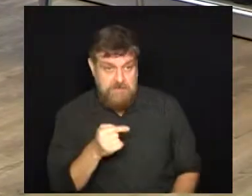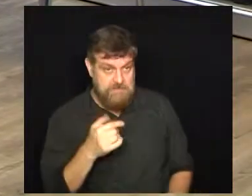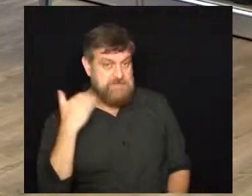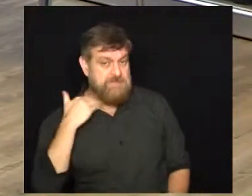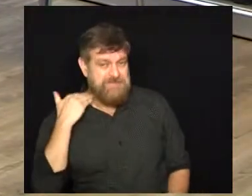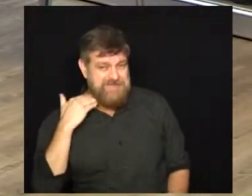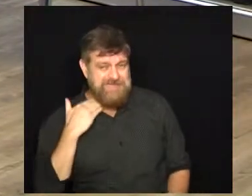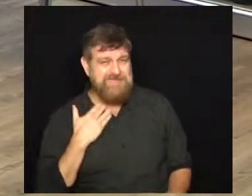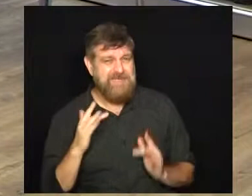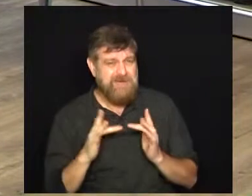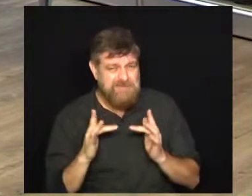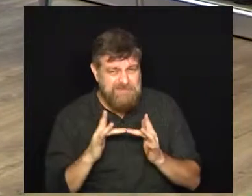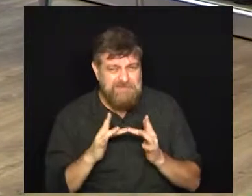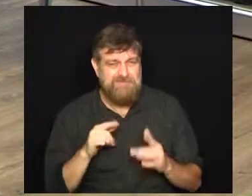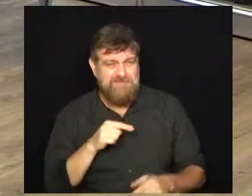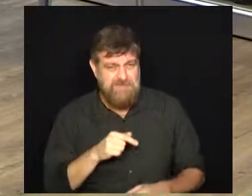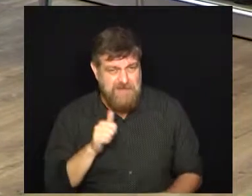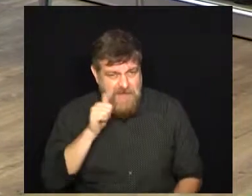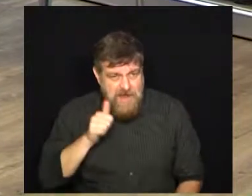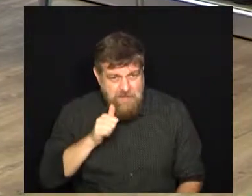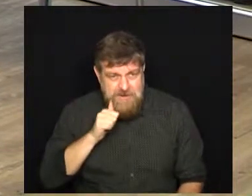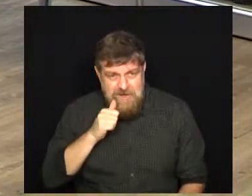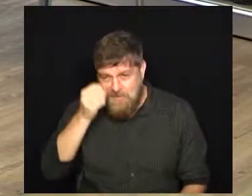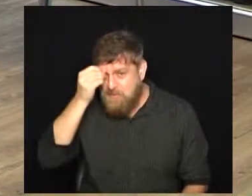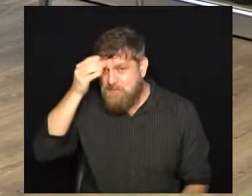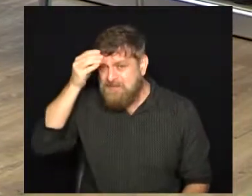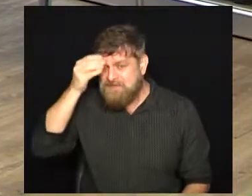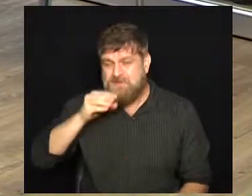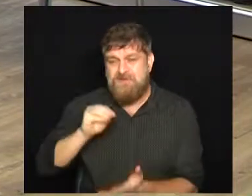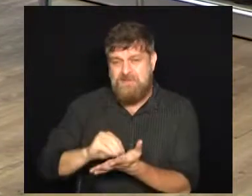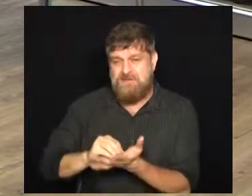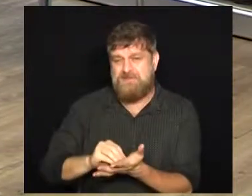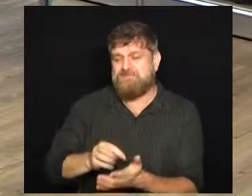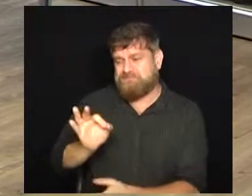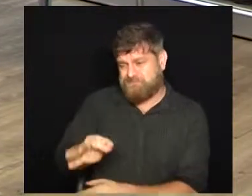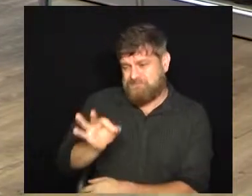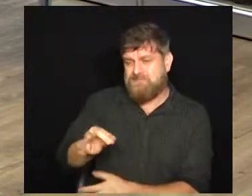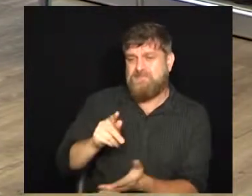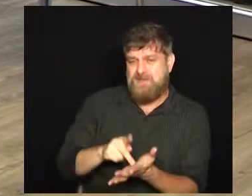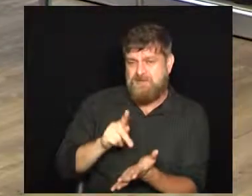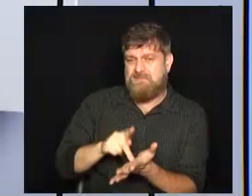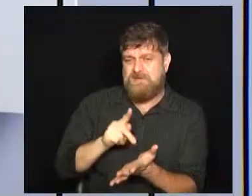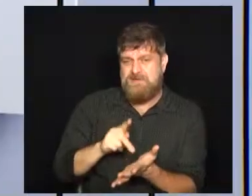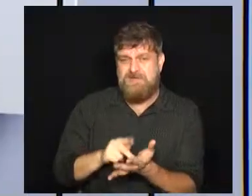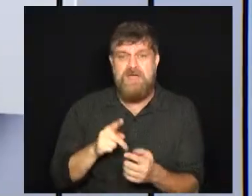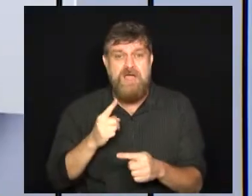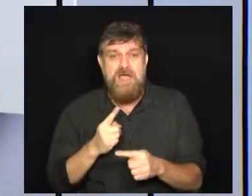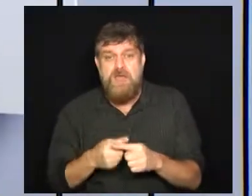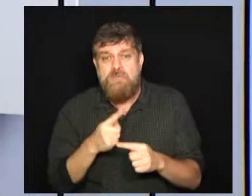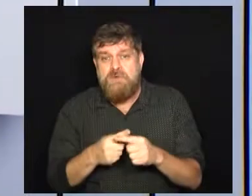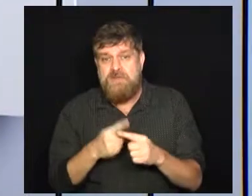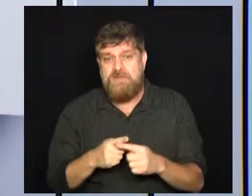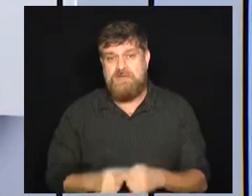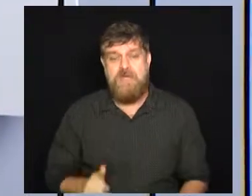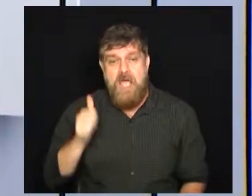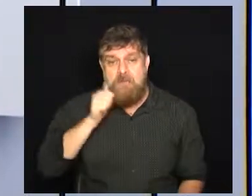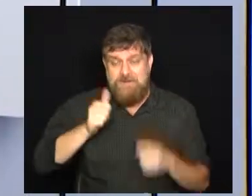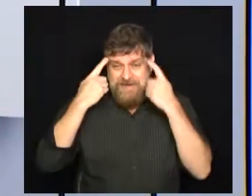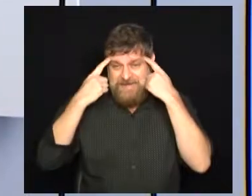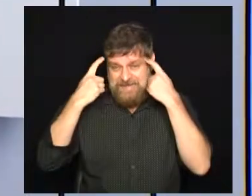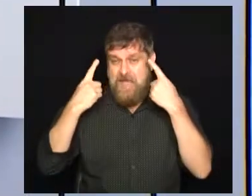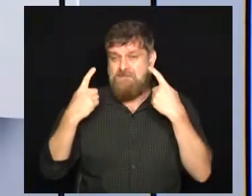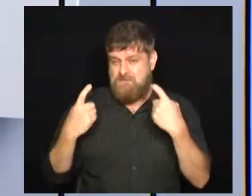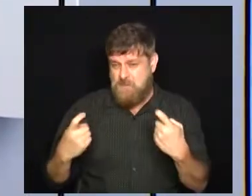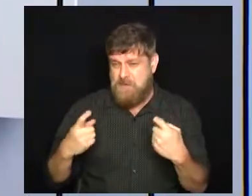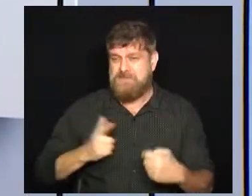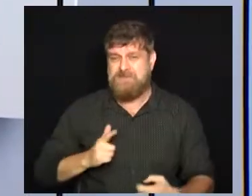mulheres, ainda falta esse conhecimento que a Fábia falou. Com certeza, falta conhecimento, até porque a violência contra a mulher,